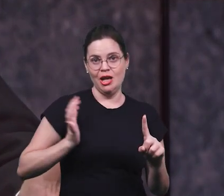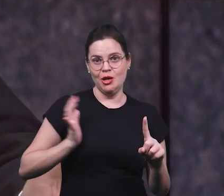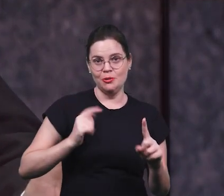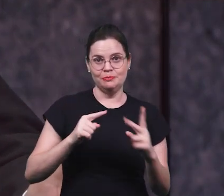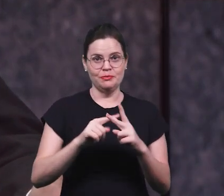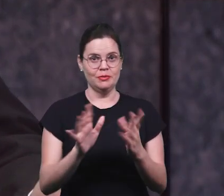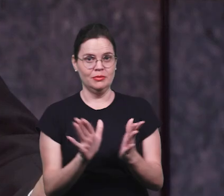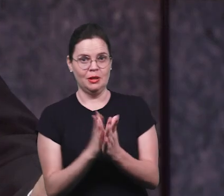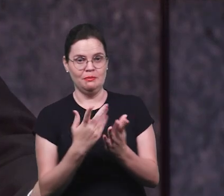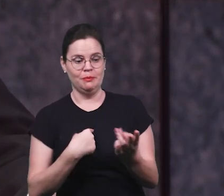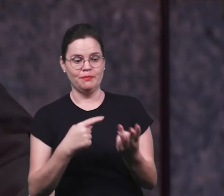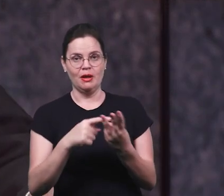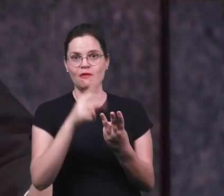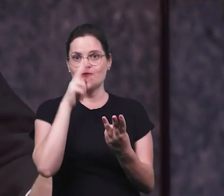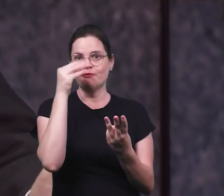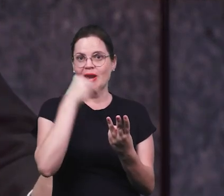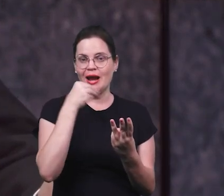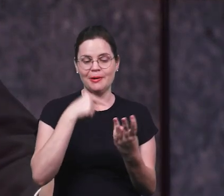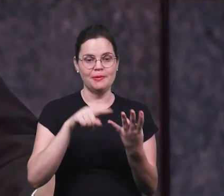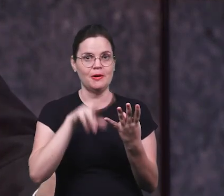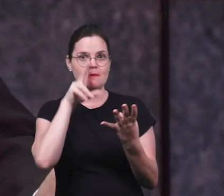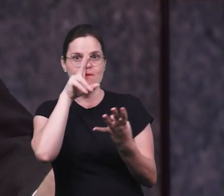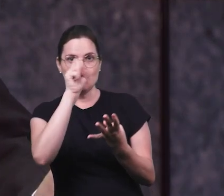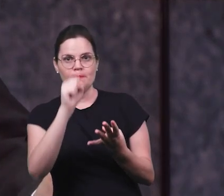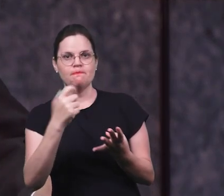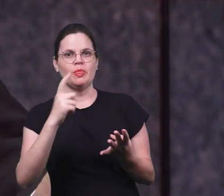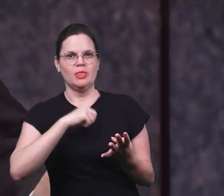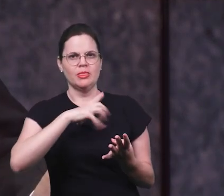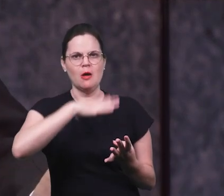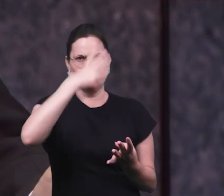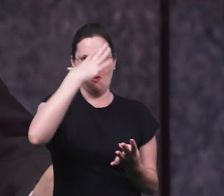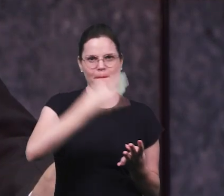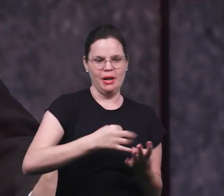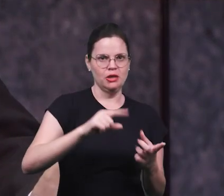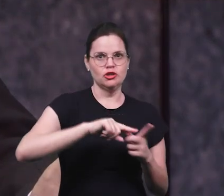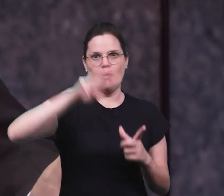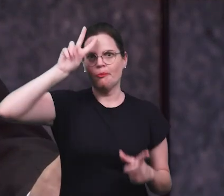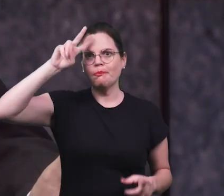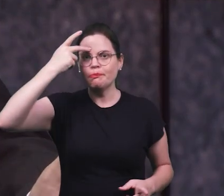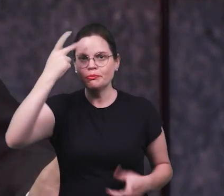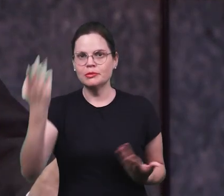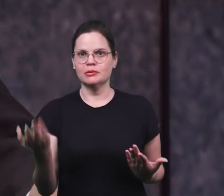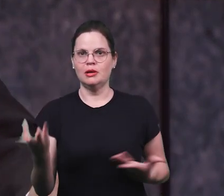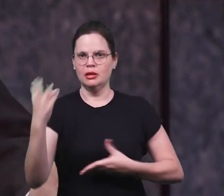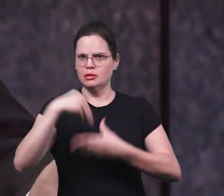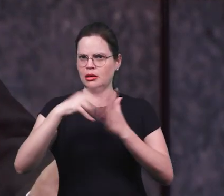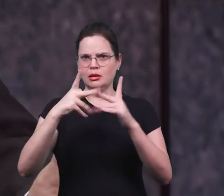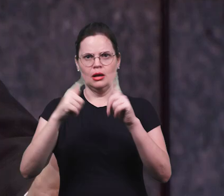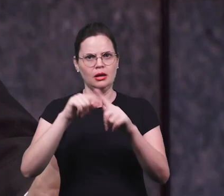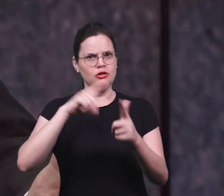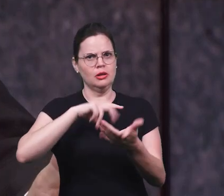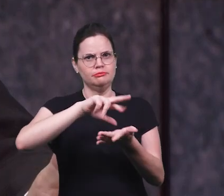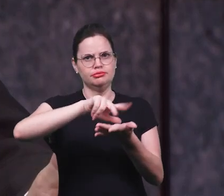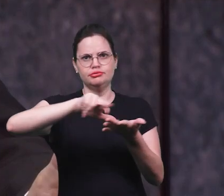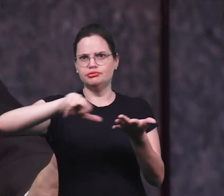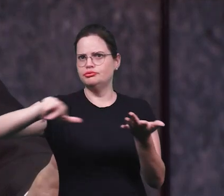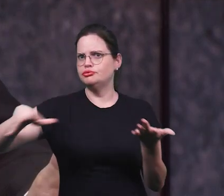o fraco, está o forte. Está o compreensivo, está o radical. E o apóstolo Paulo fala